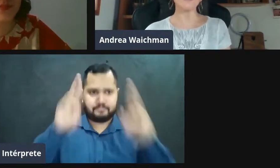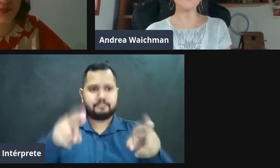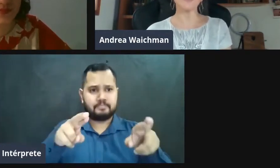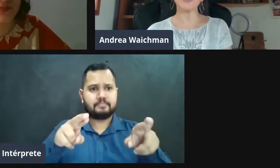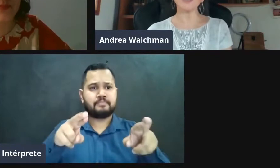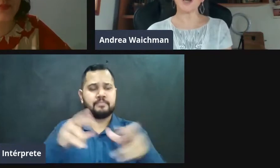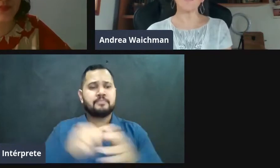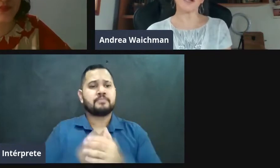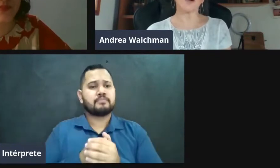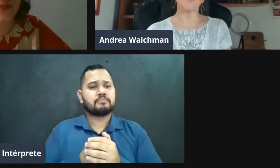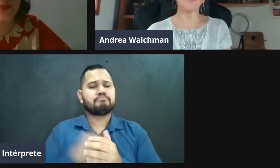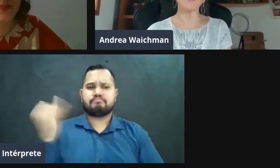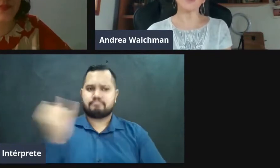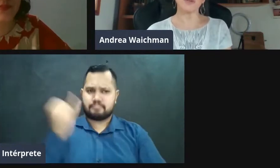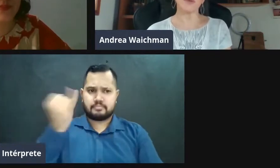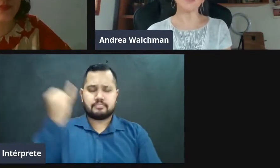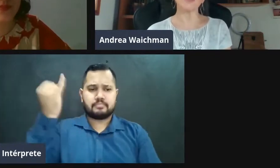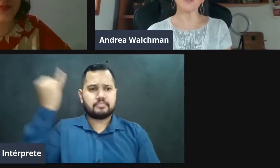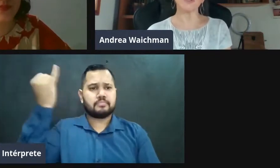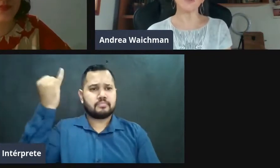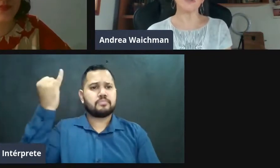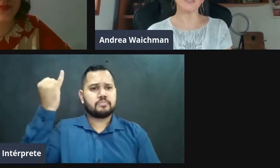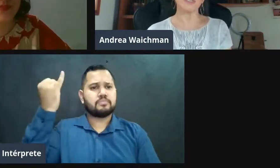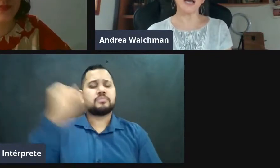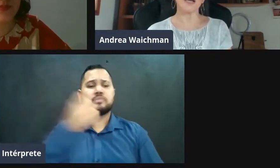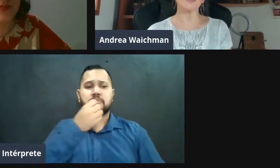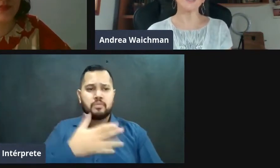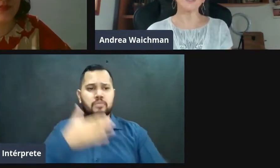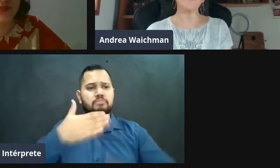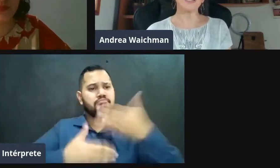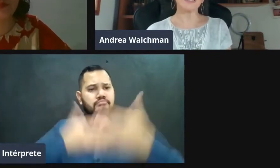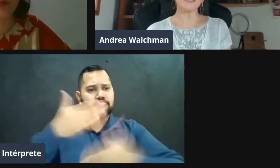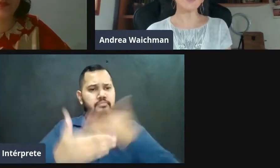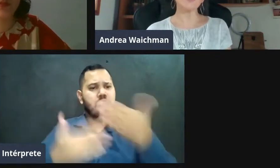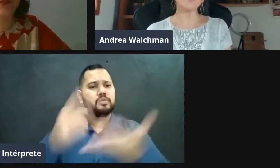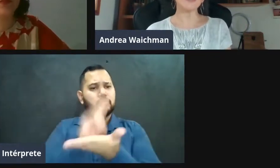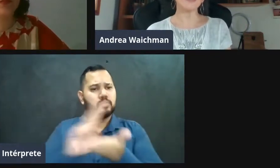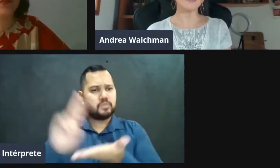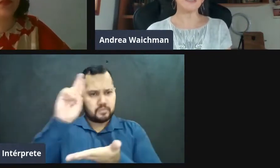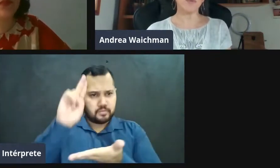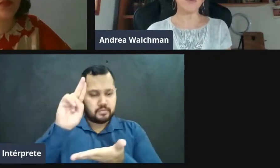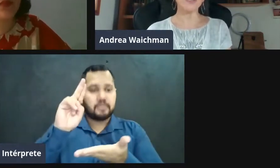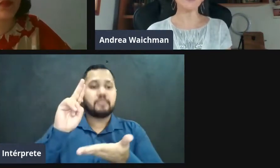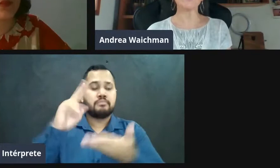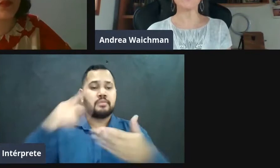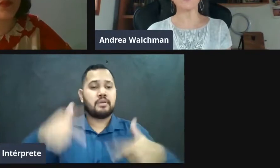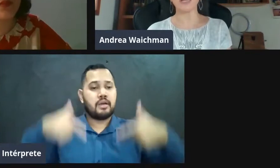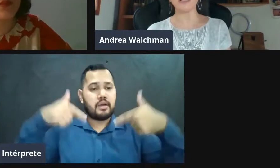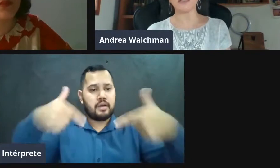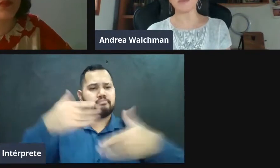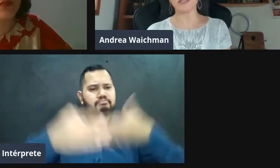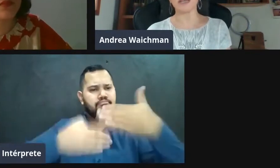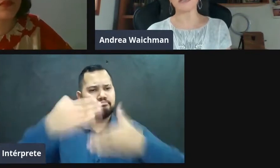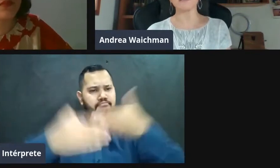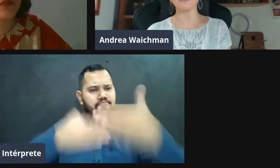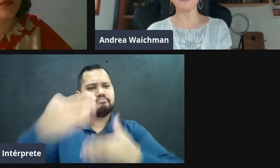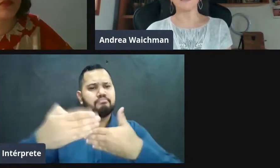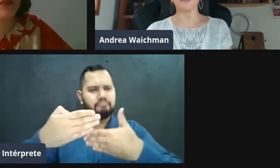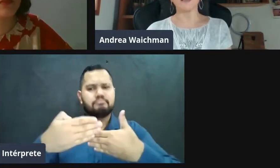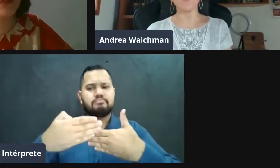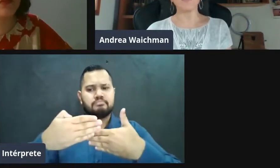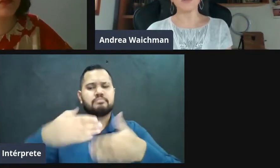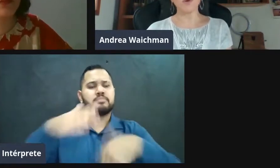universitária. Ele é fundamental para o bom funcionamento da nossa universidade, para que as ações possam ser desenvolvidas com total